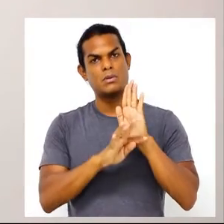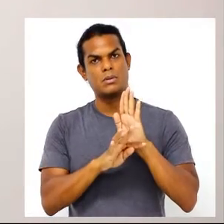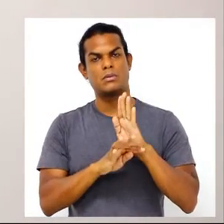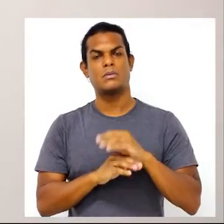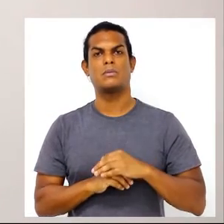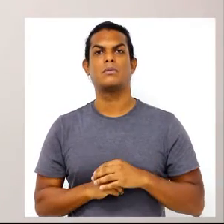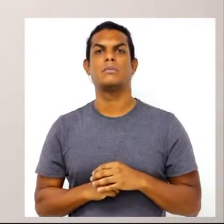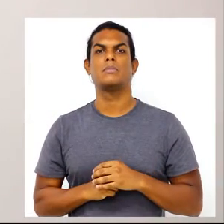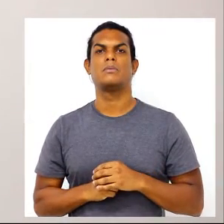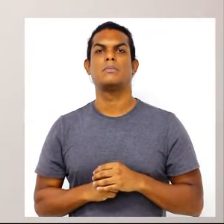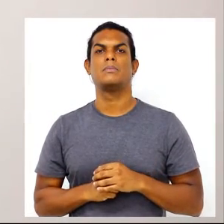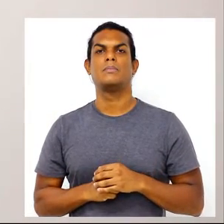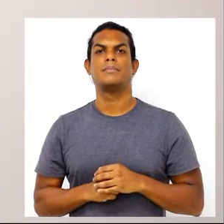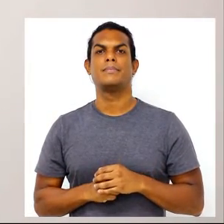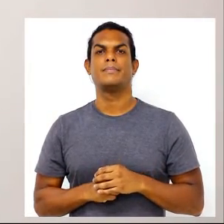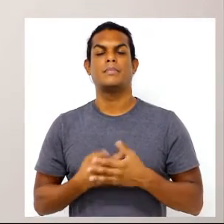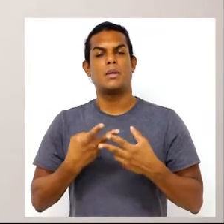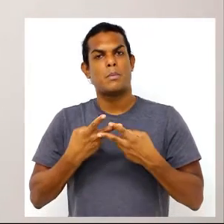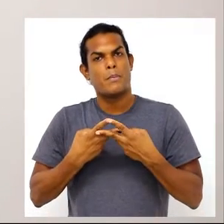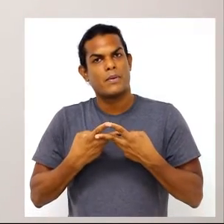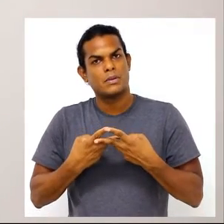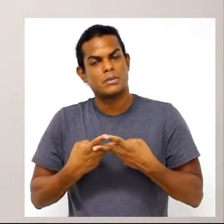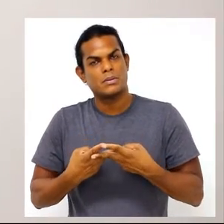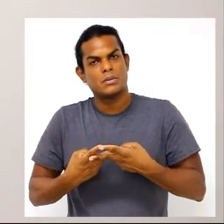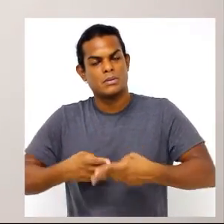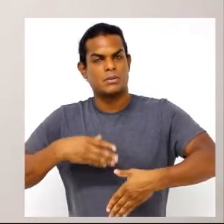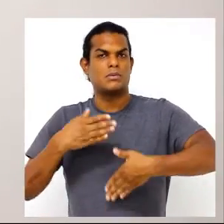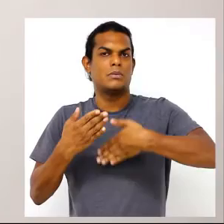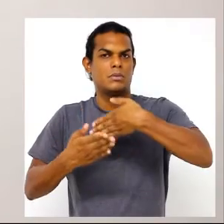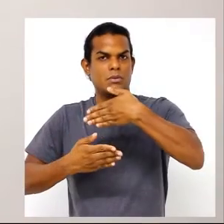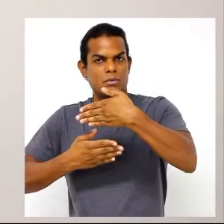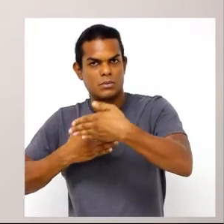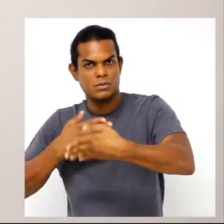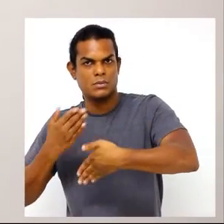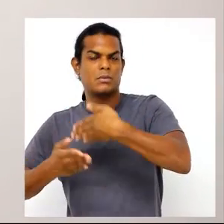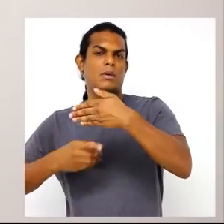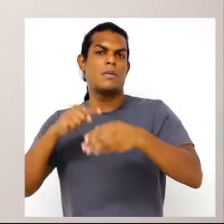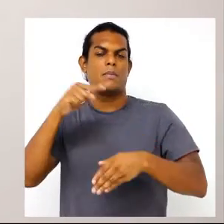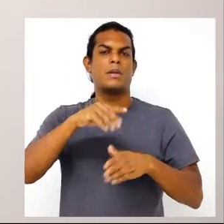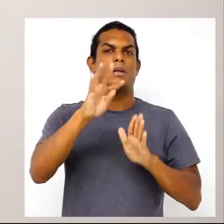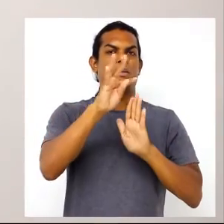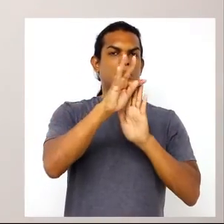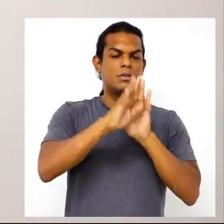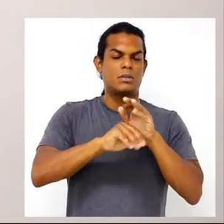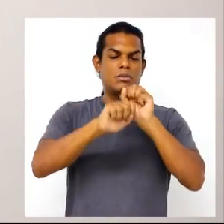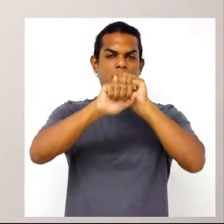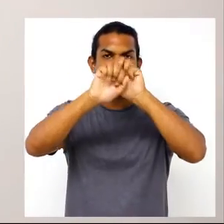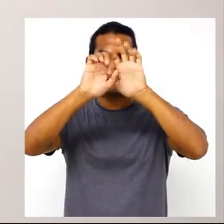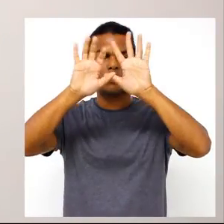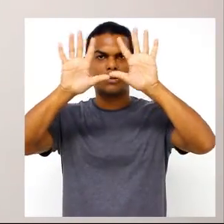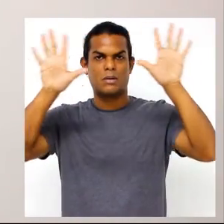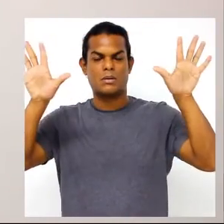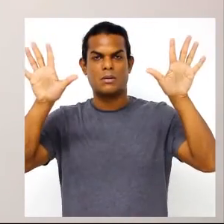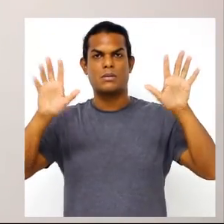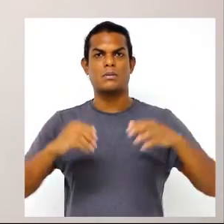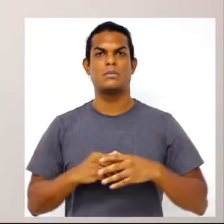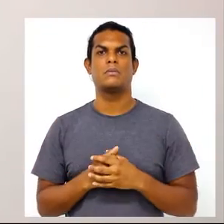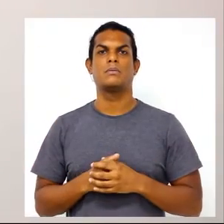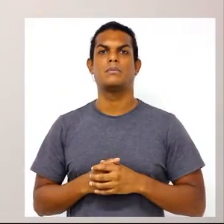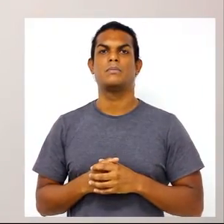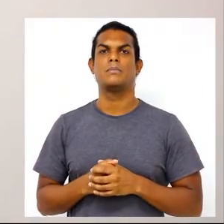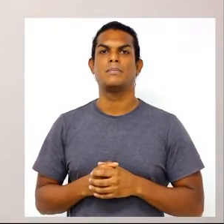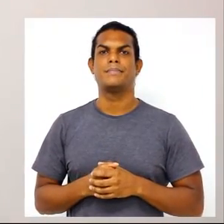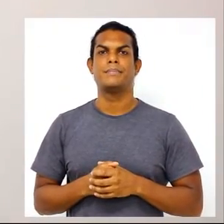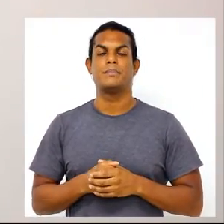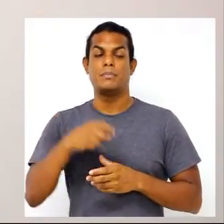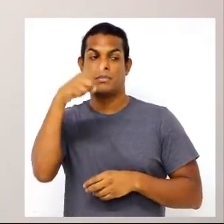ter um processo muito grande de trabalho para que esse texto seja coerente, que seja coeso,